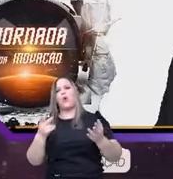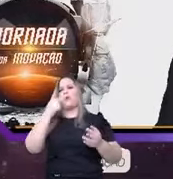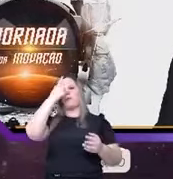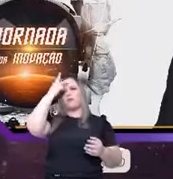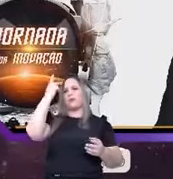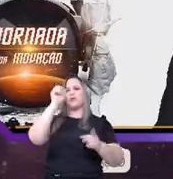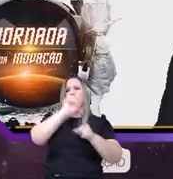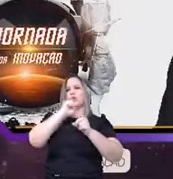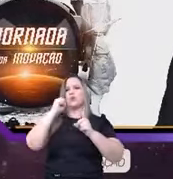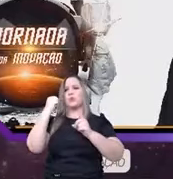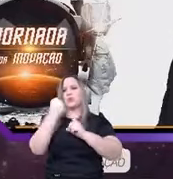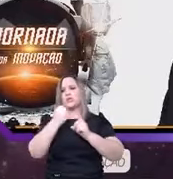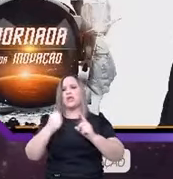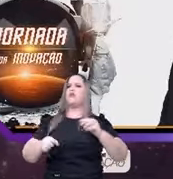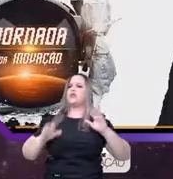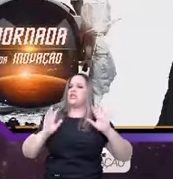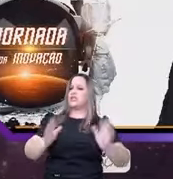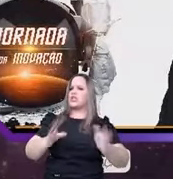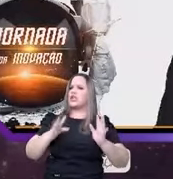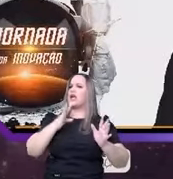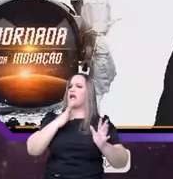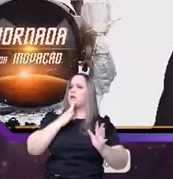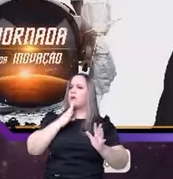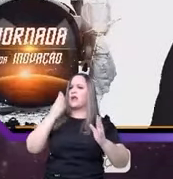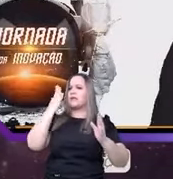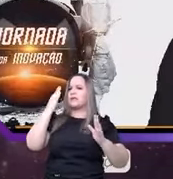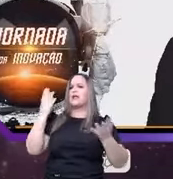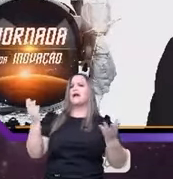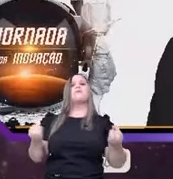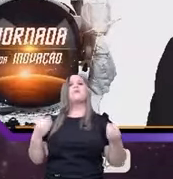recebemos. E diante de todo esse cenário